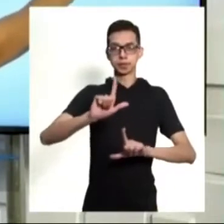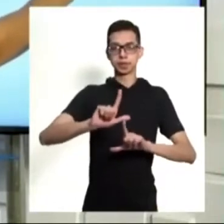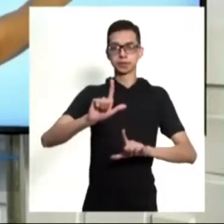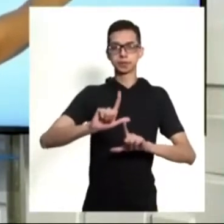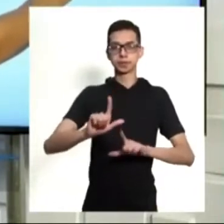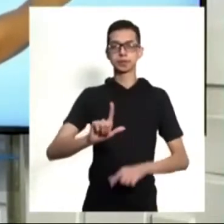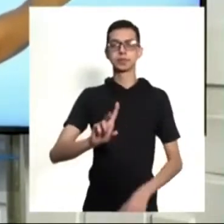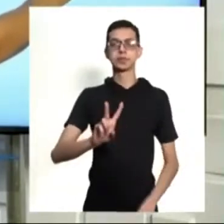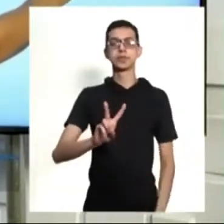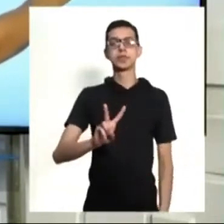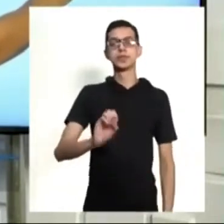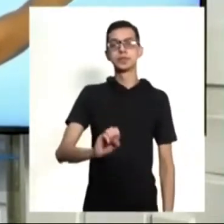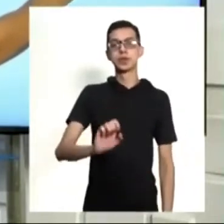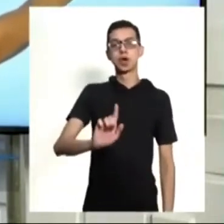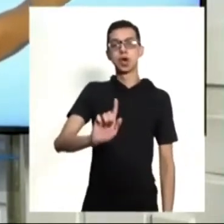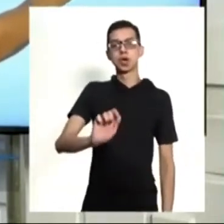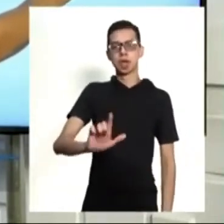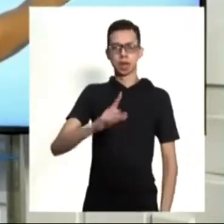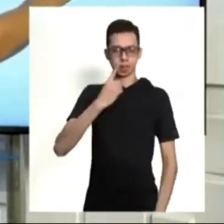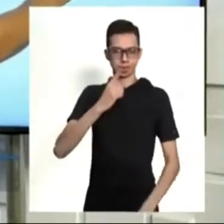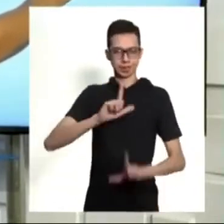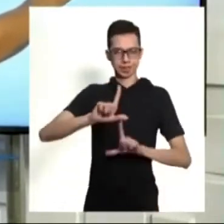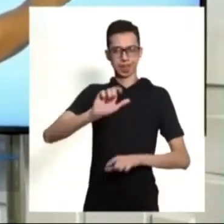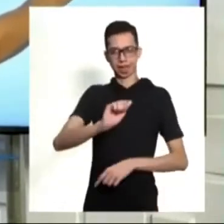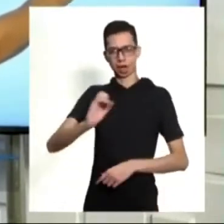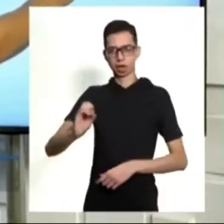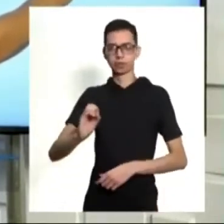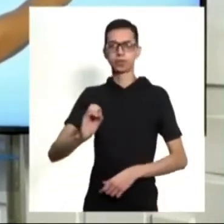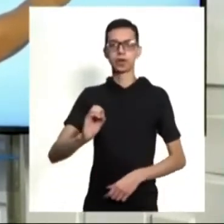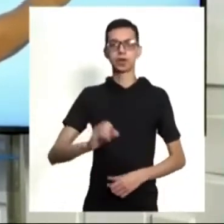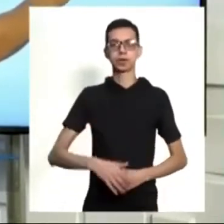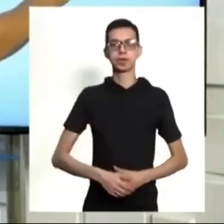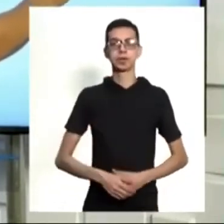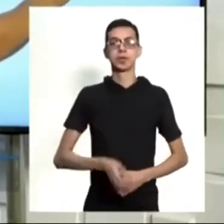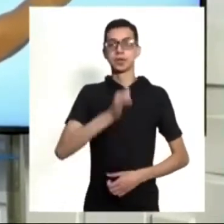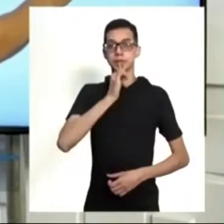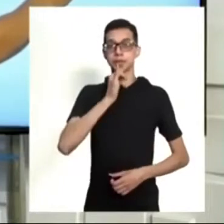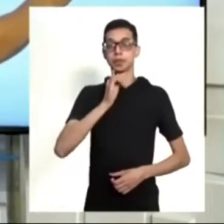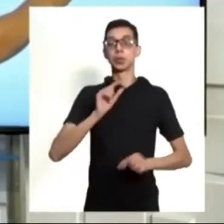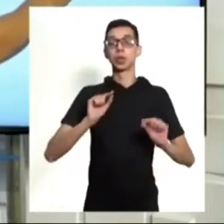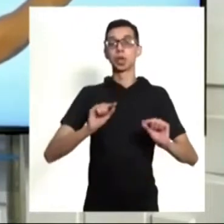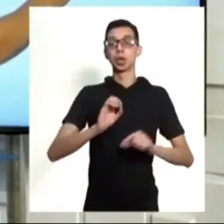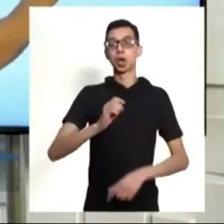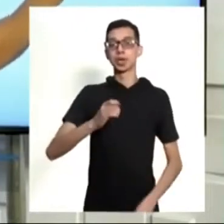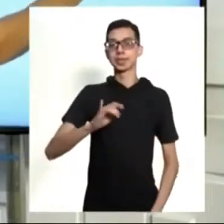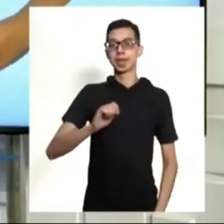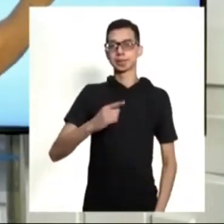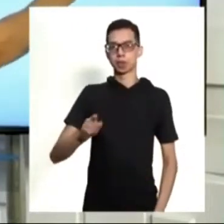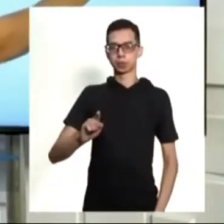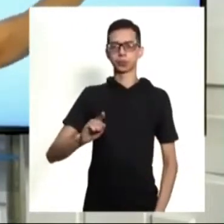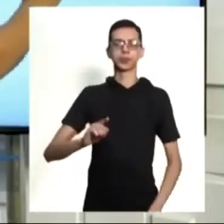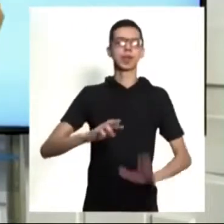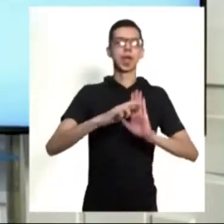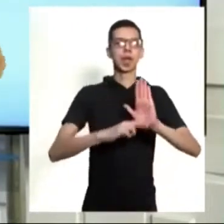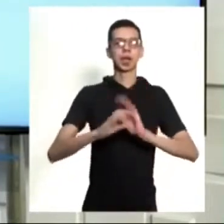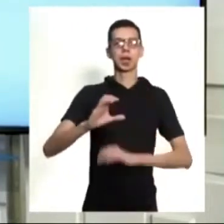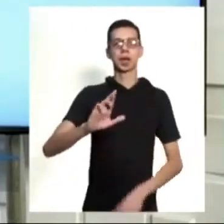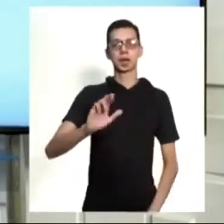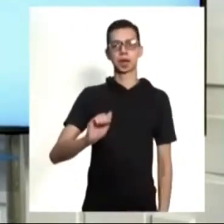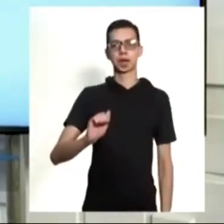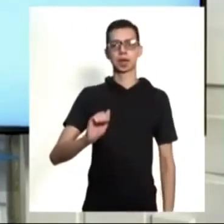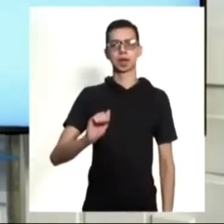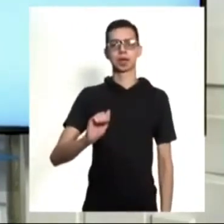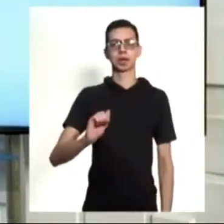um oxigênio aqui, mas na verdade não é. Isso aqui é oxidação, hein? Oxidação. Por quê? Ó. Kral, regra do Kral, pode